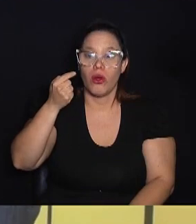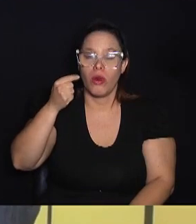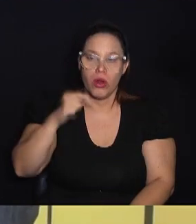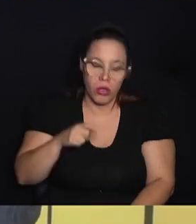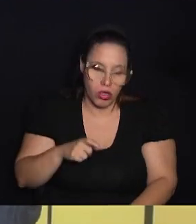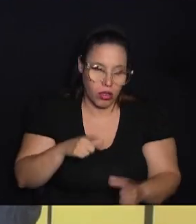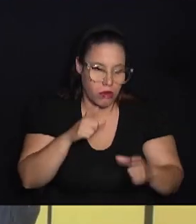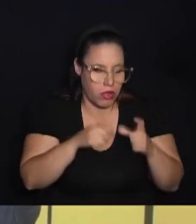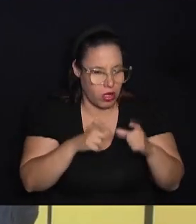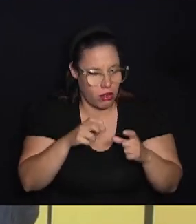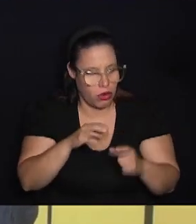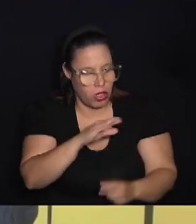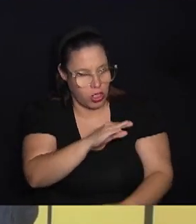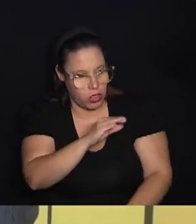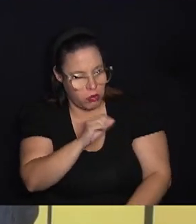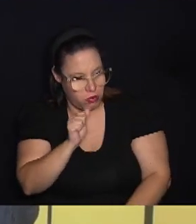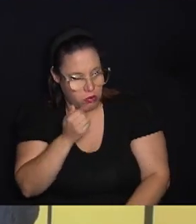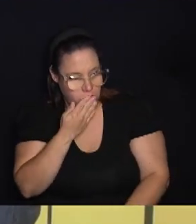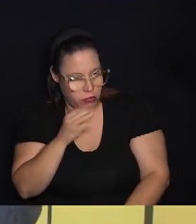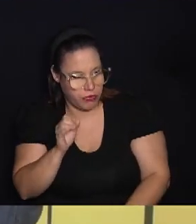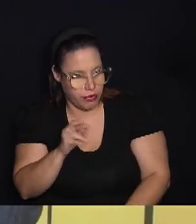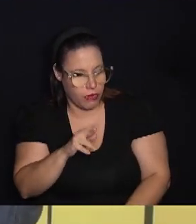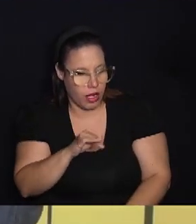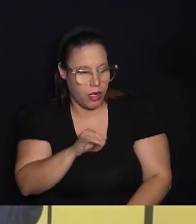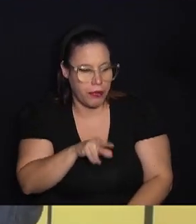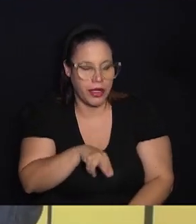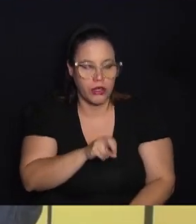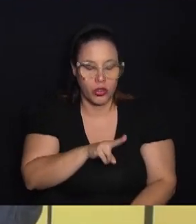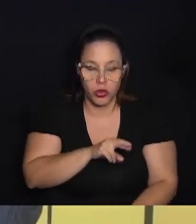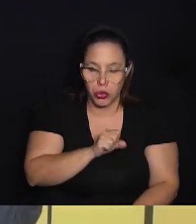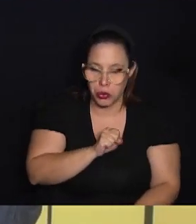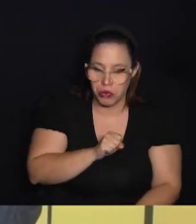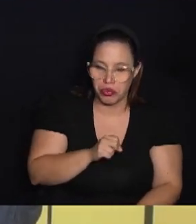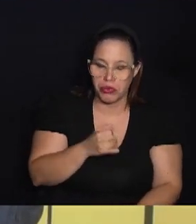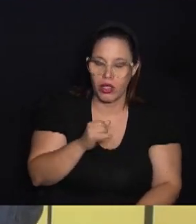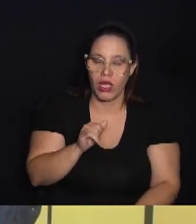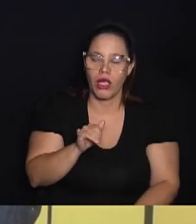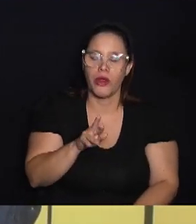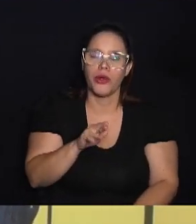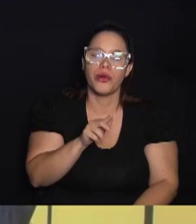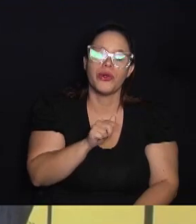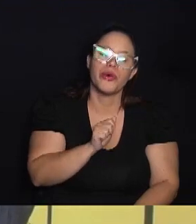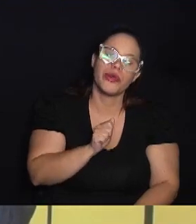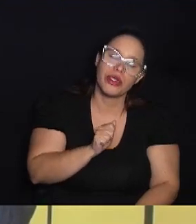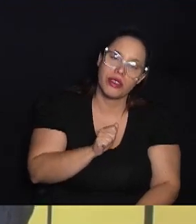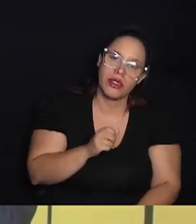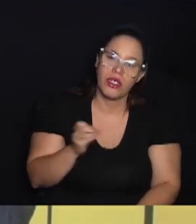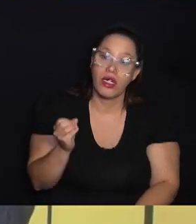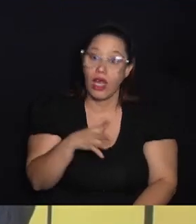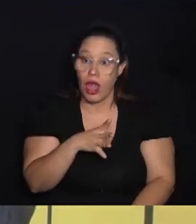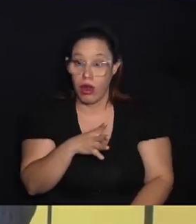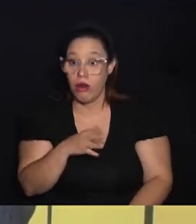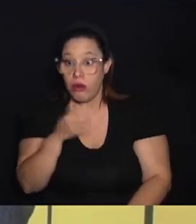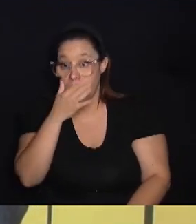a fisioterapia ela é muito Nova em relação ao yoga eu depois que eu fiz o